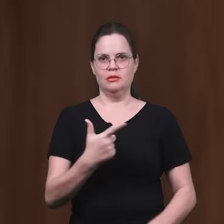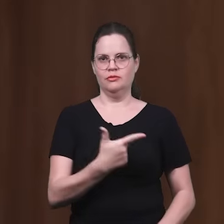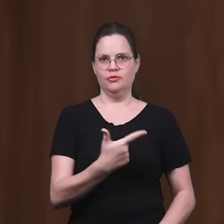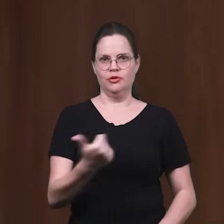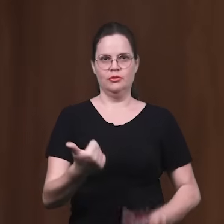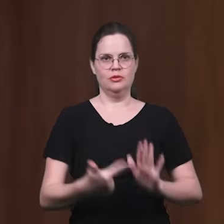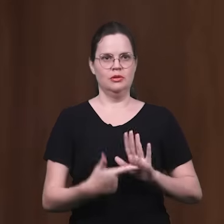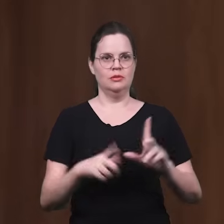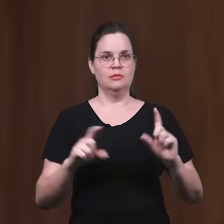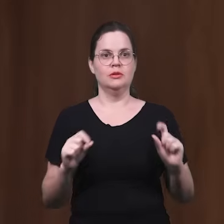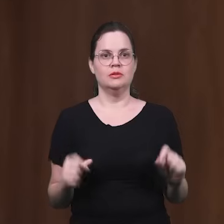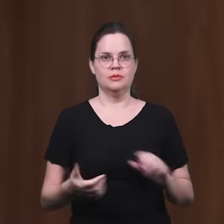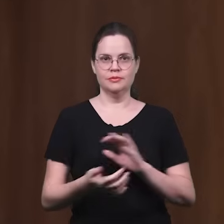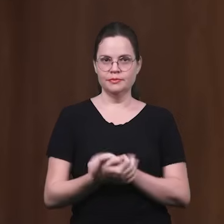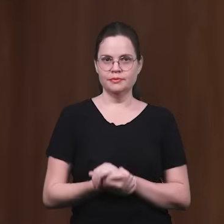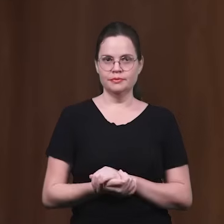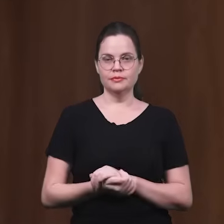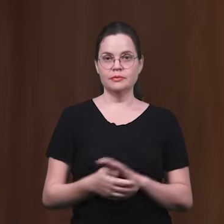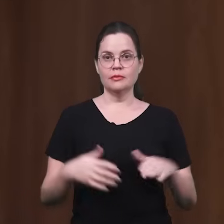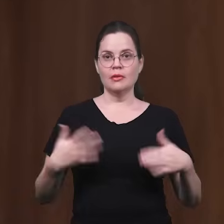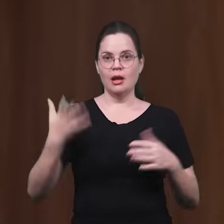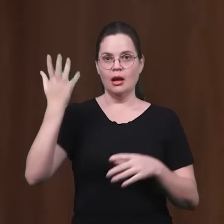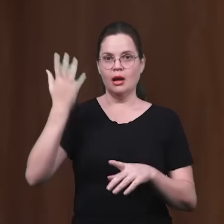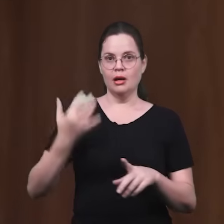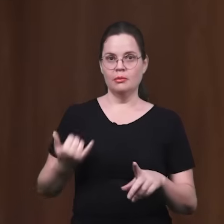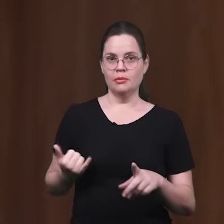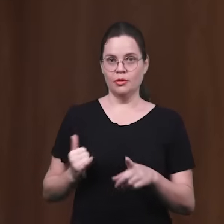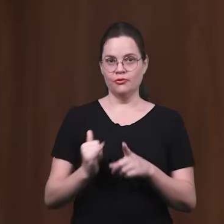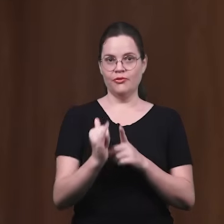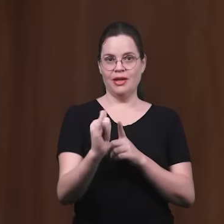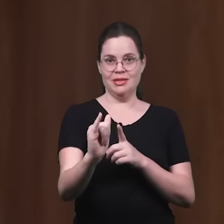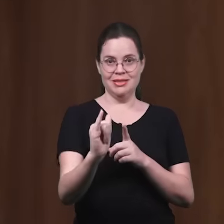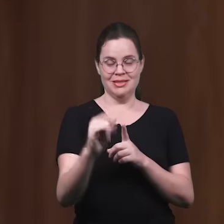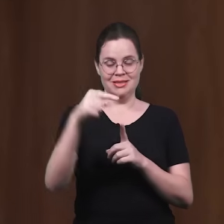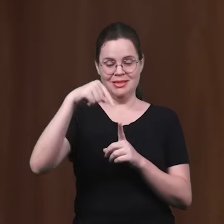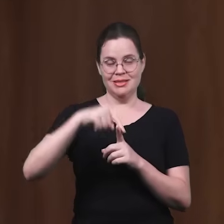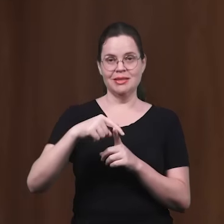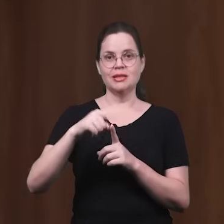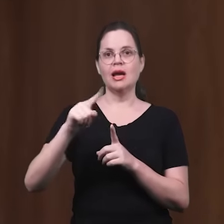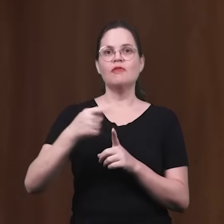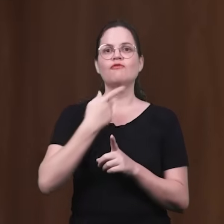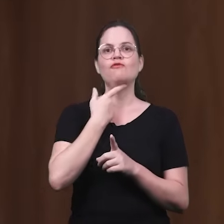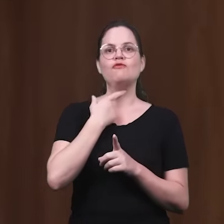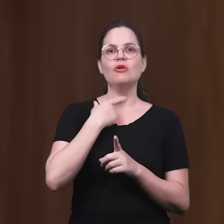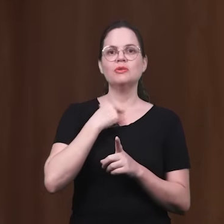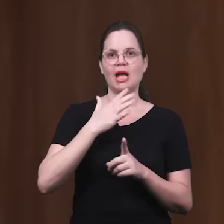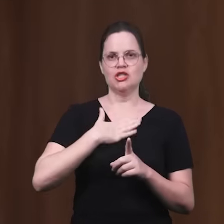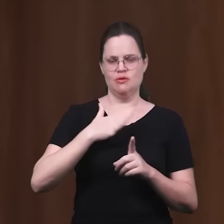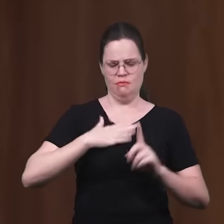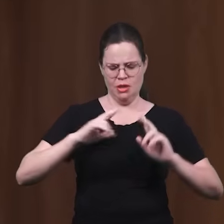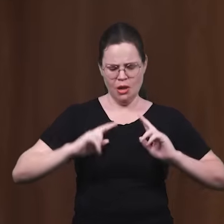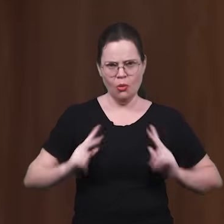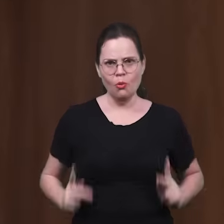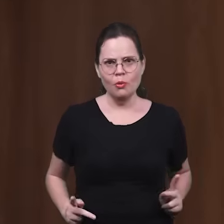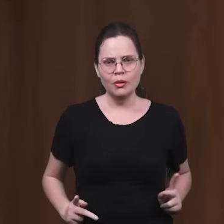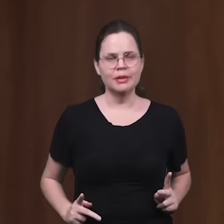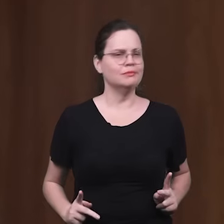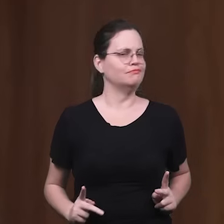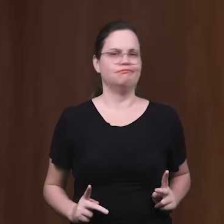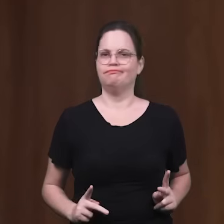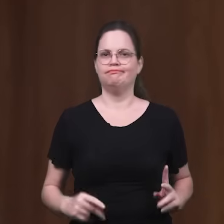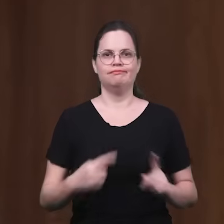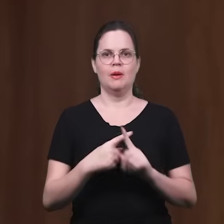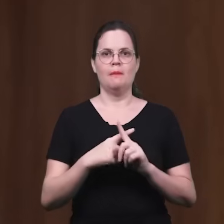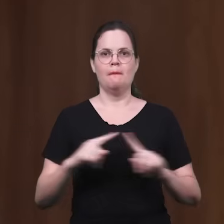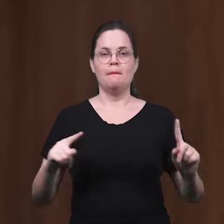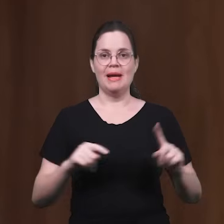isso, porque a profecia nunca foi produzida por vontade de homem algum, mas